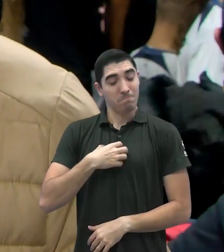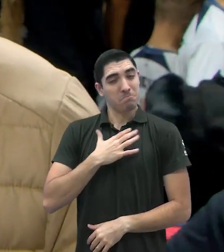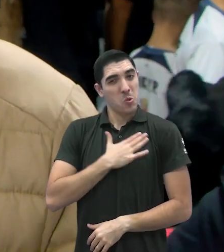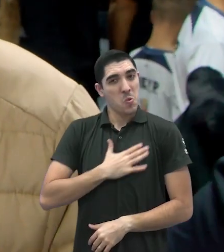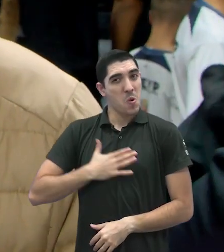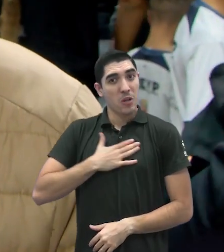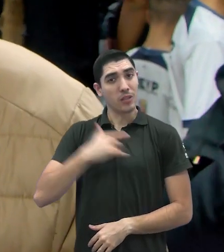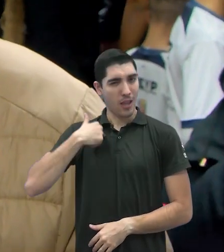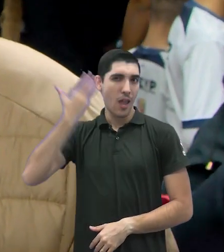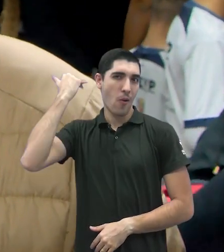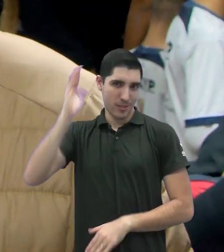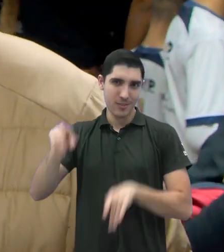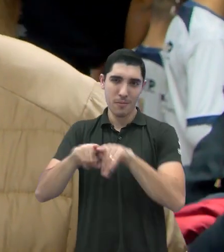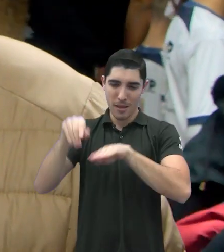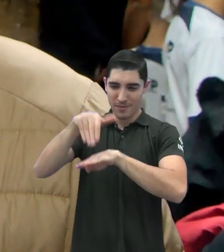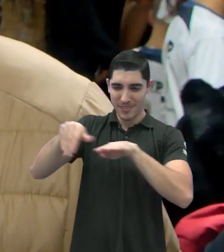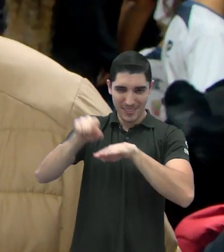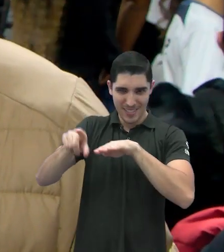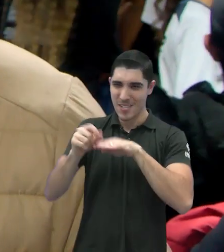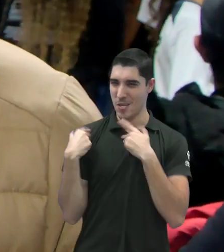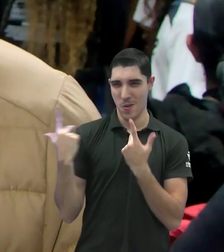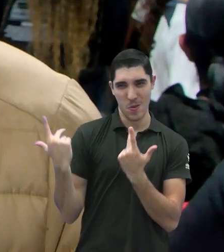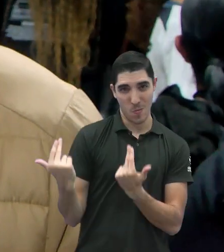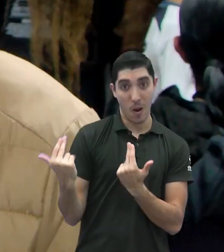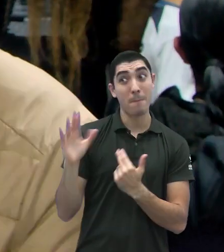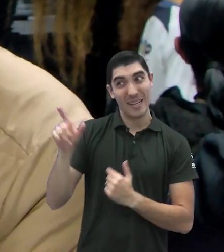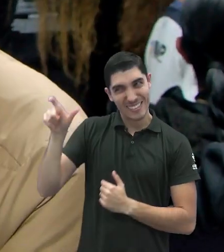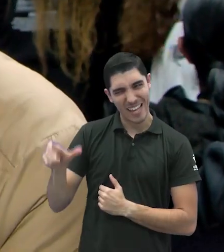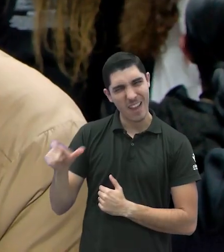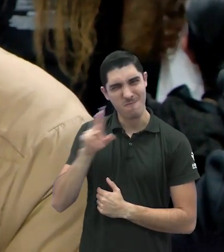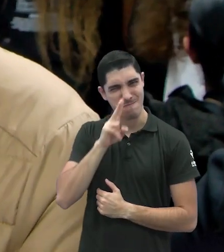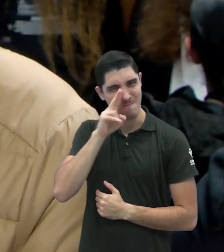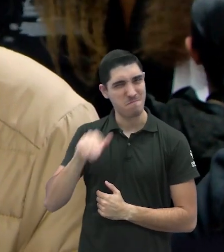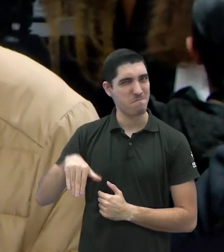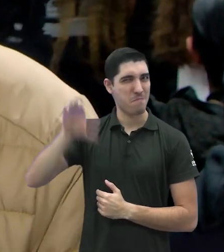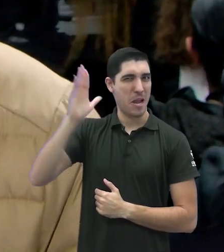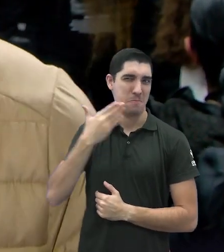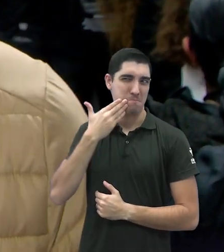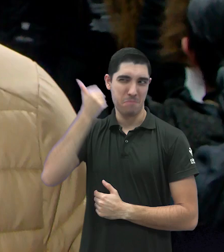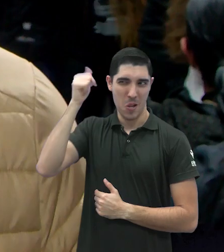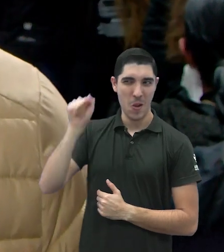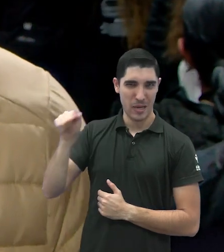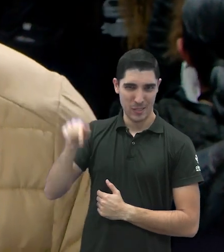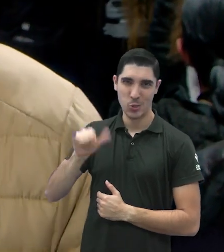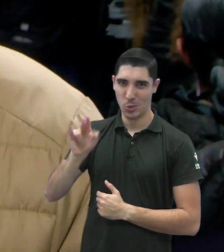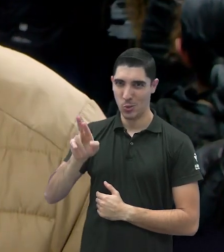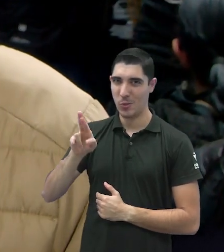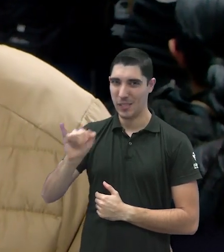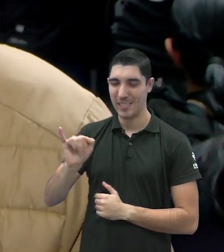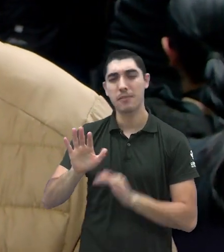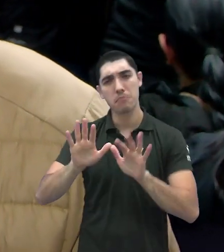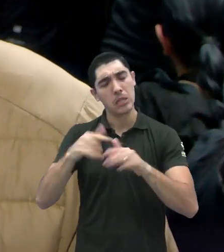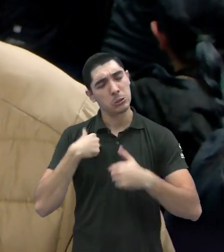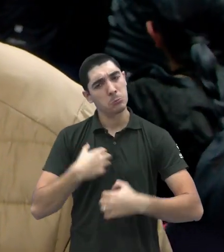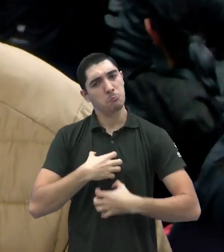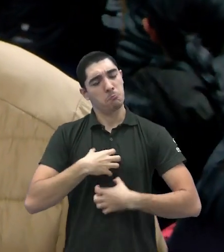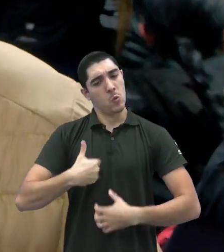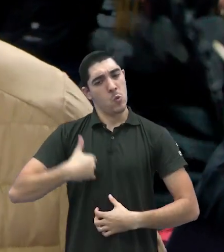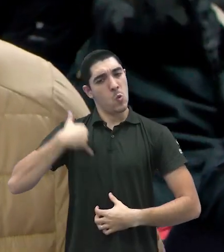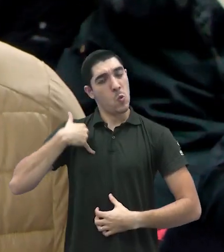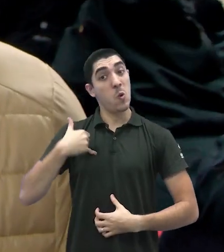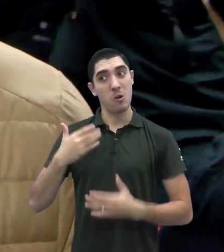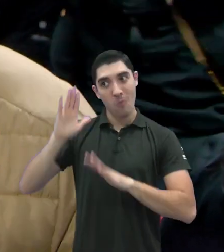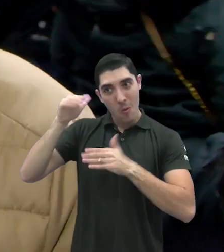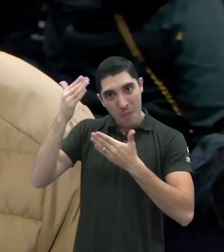mesmo para mim, né? Fui atacante, joguei da mesma posição, não no mesmo nível dele, mas é um orgulho muito